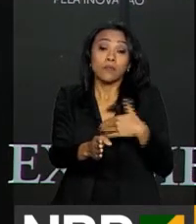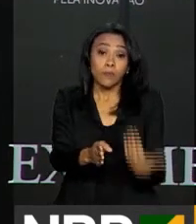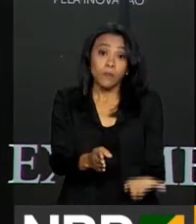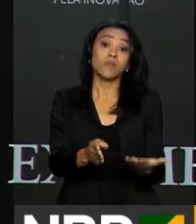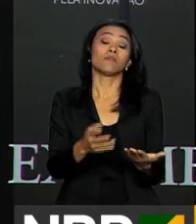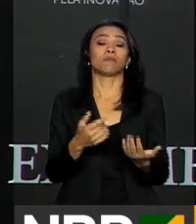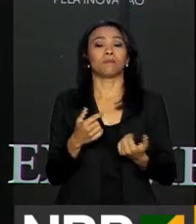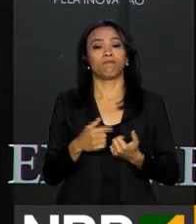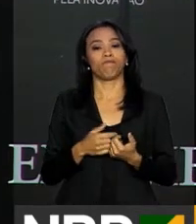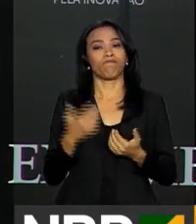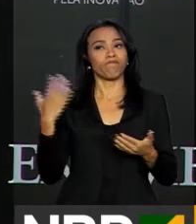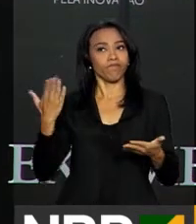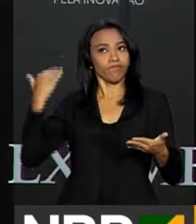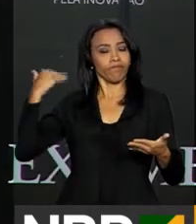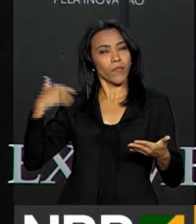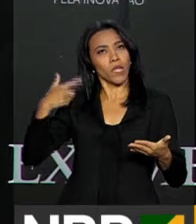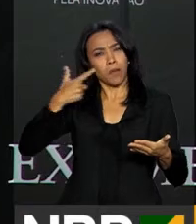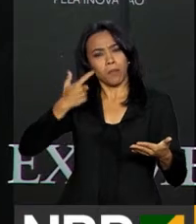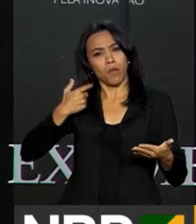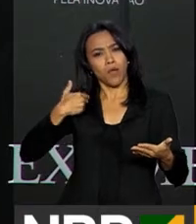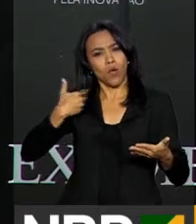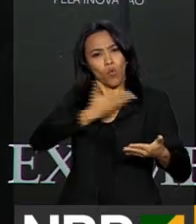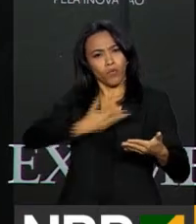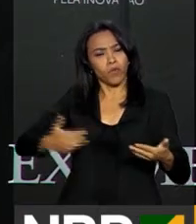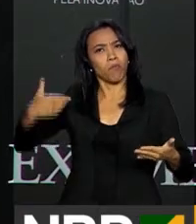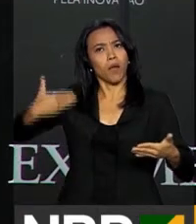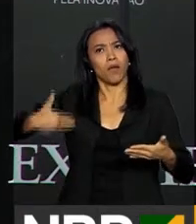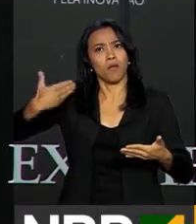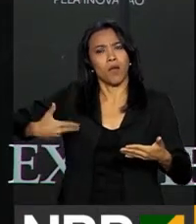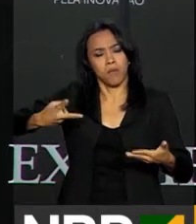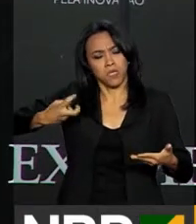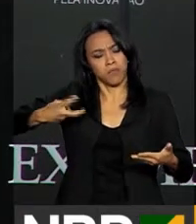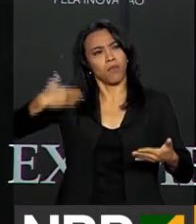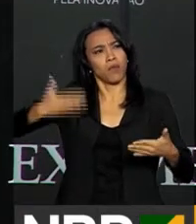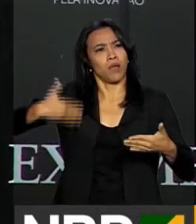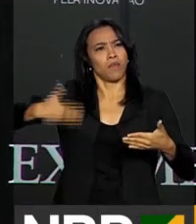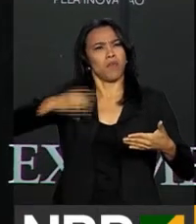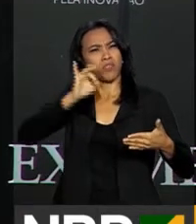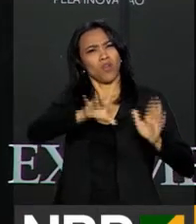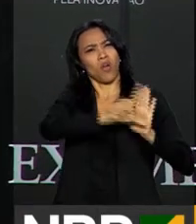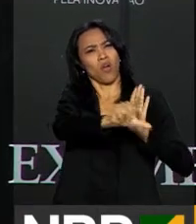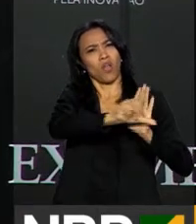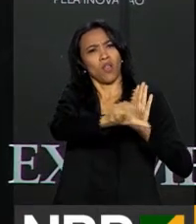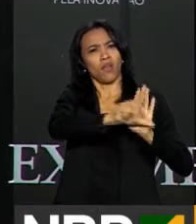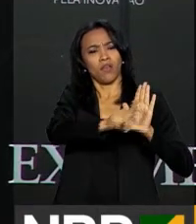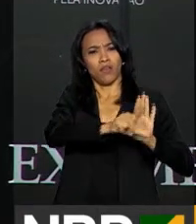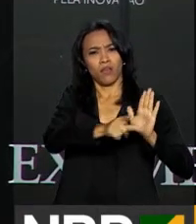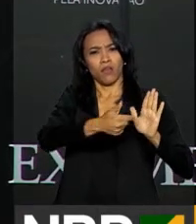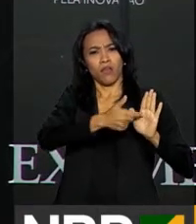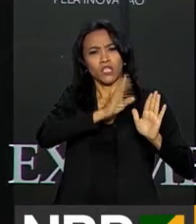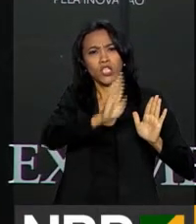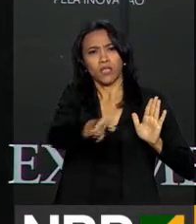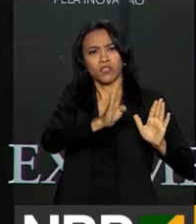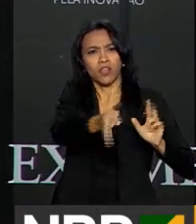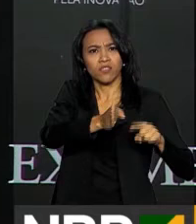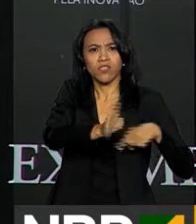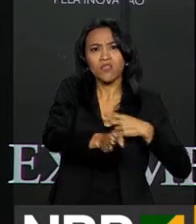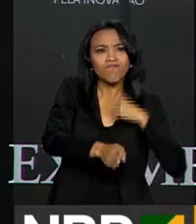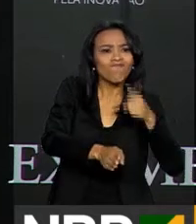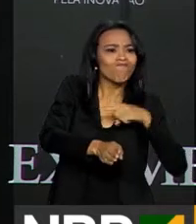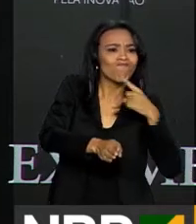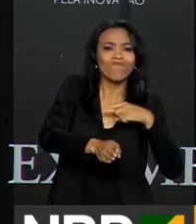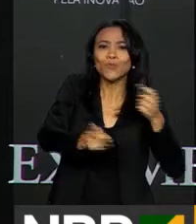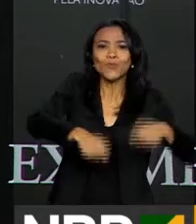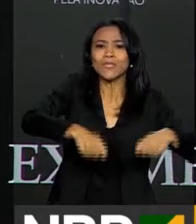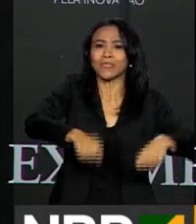as autoridades governamentais perceberam que só a legislação referente à administração direta não era suficiente para prover a